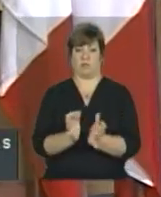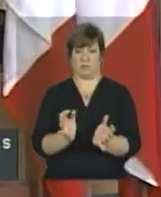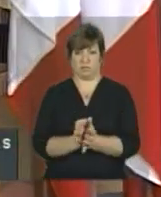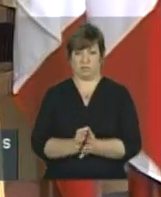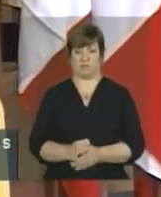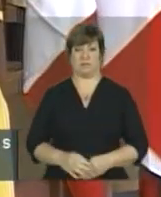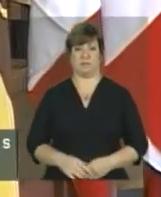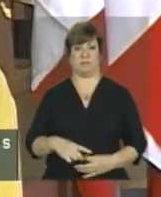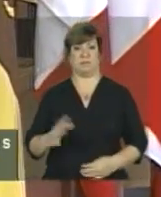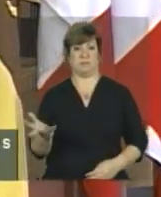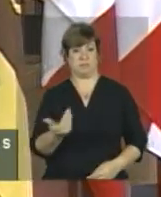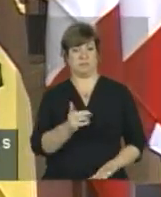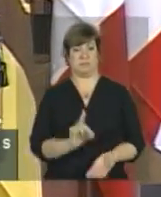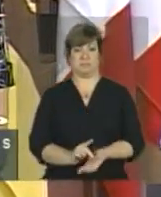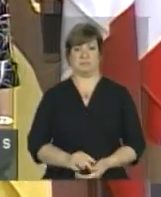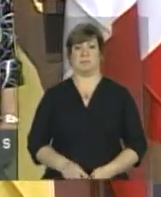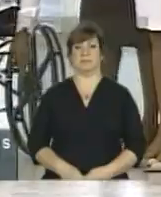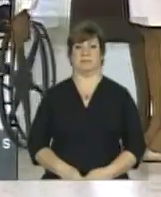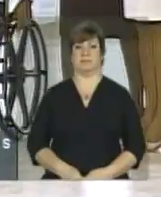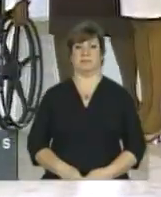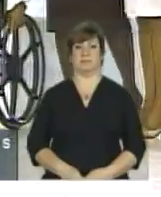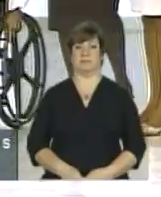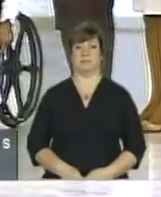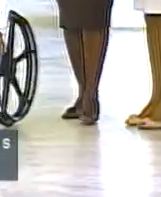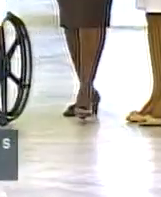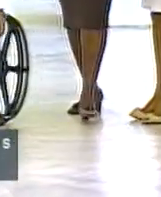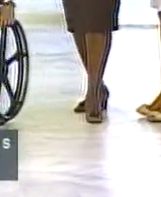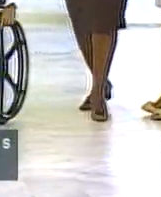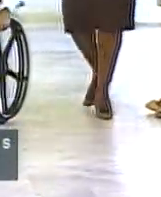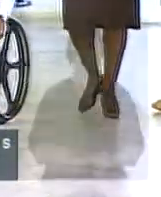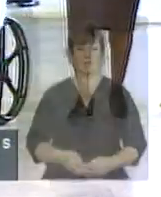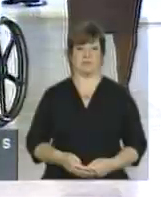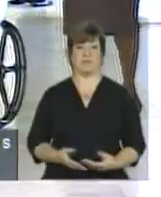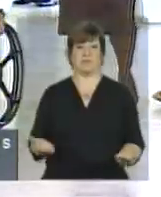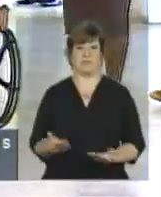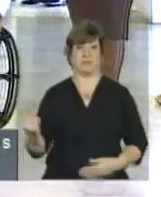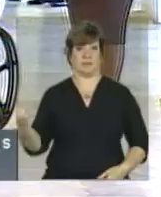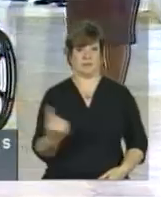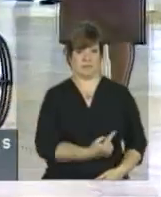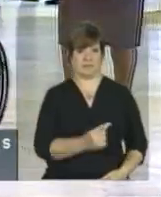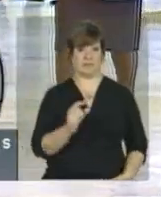República Cooperativista excepcionalmente da Guiana, eficientes. senhor Kilauan Olau.